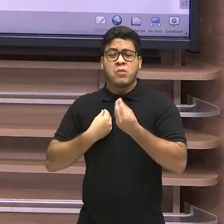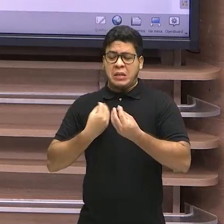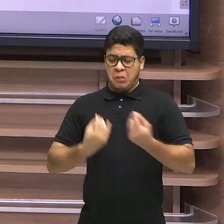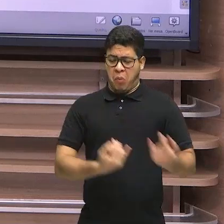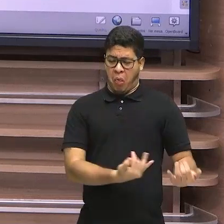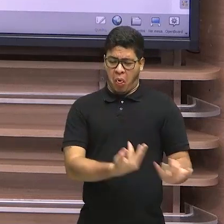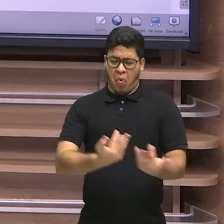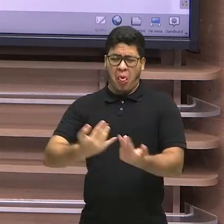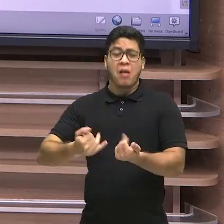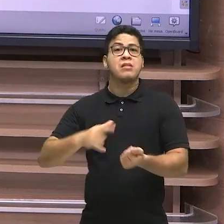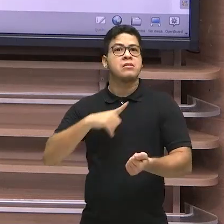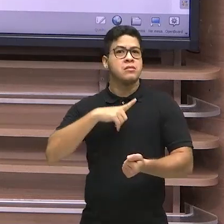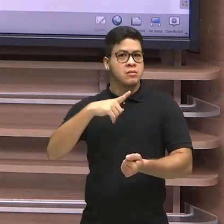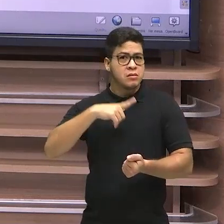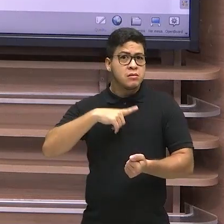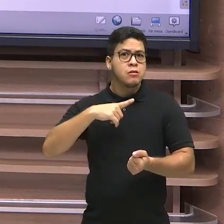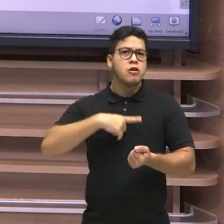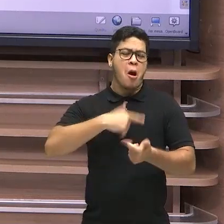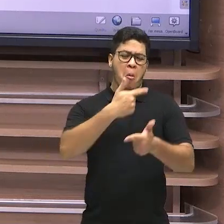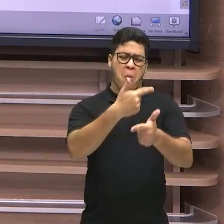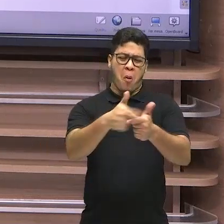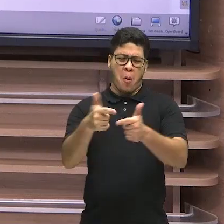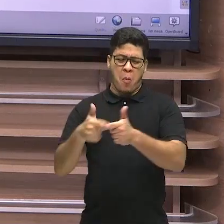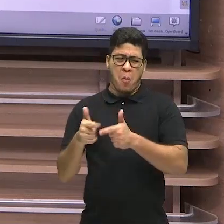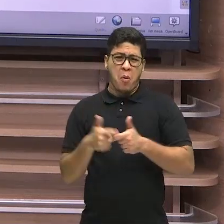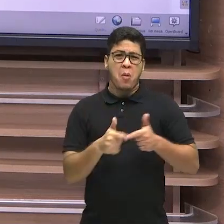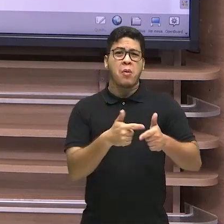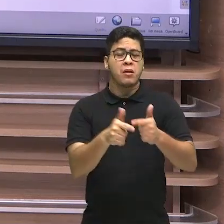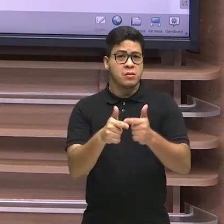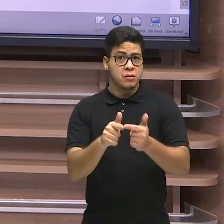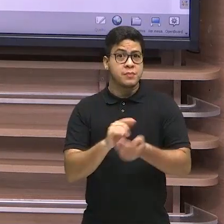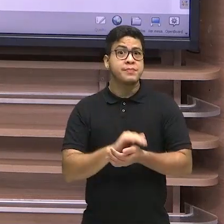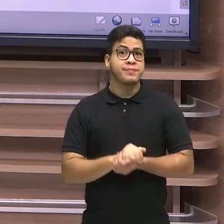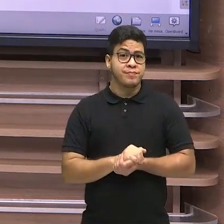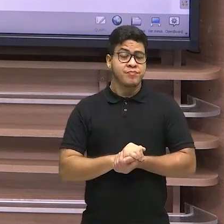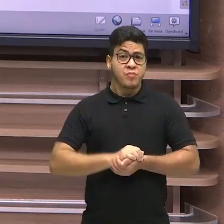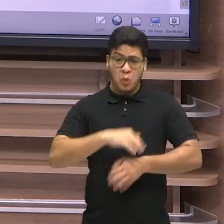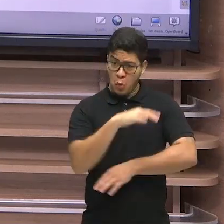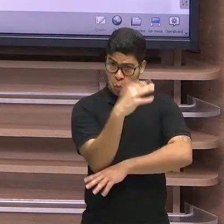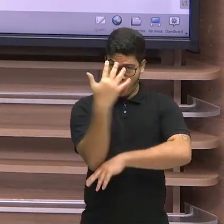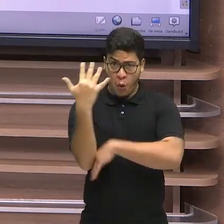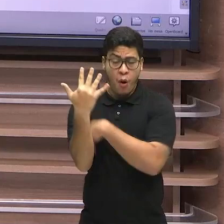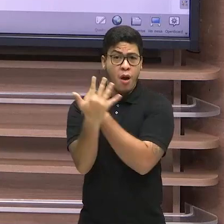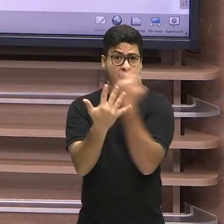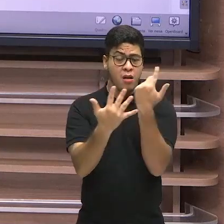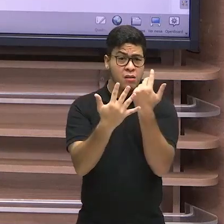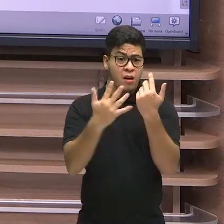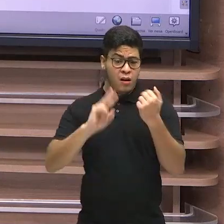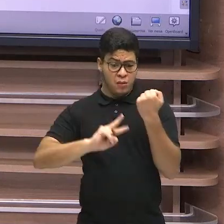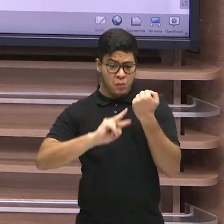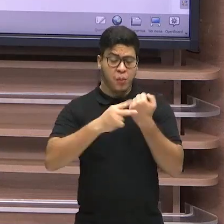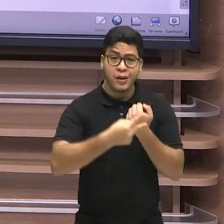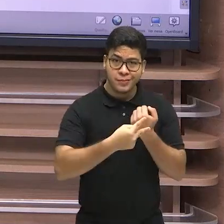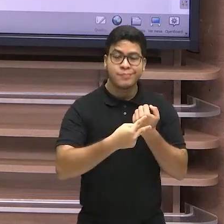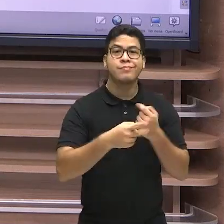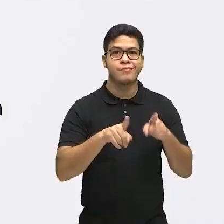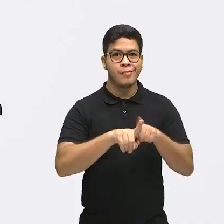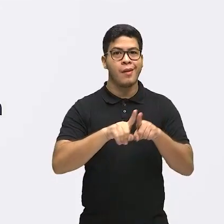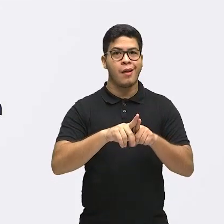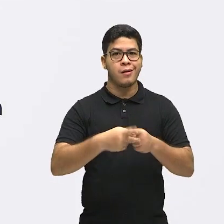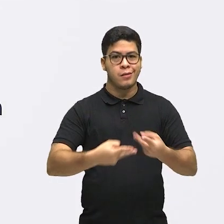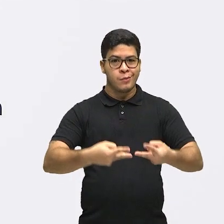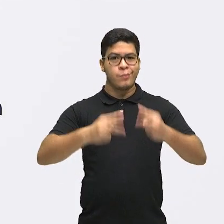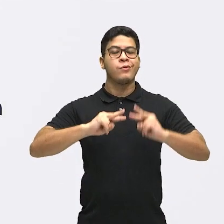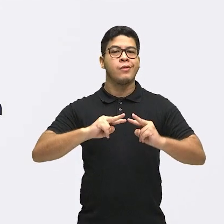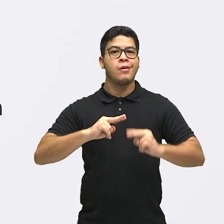e é lógico que isso afeta o meio ambiente. Afetando o meio ambiente, lógico, afeta a nossa vida. Vamos continuar, olha aí a